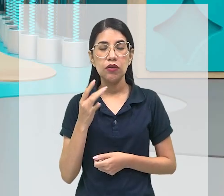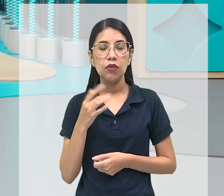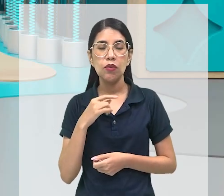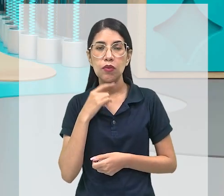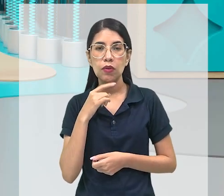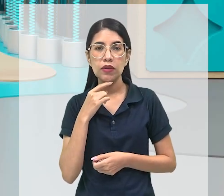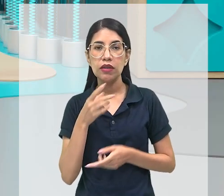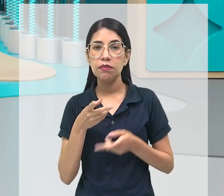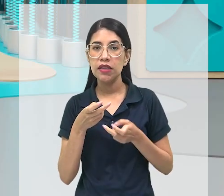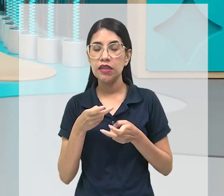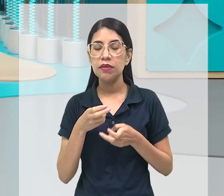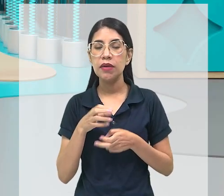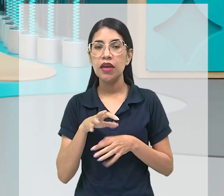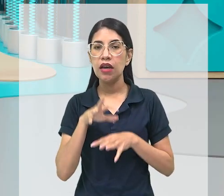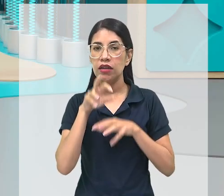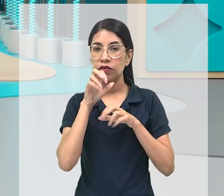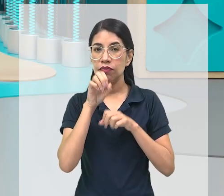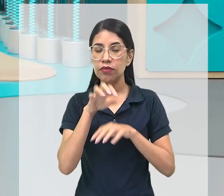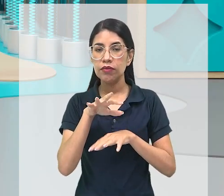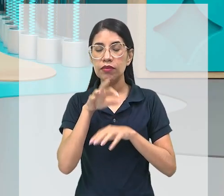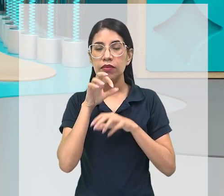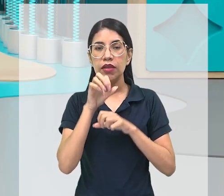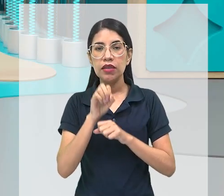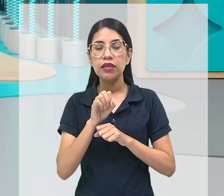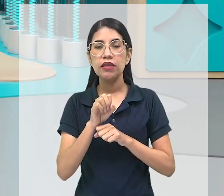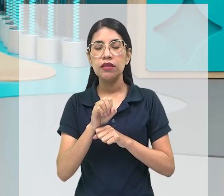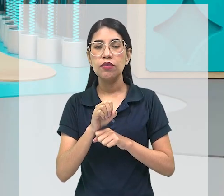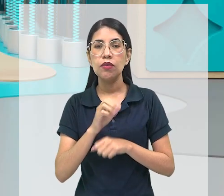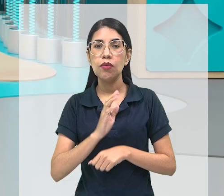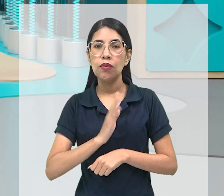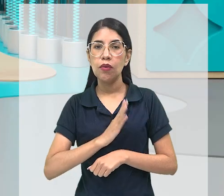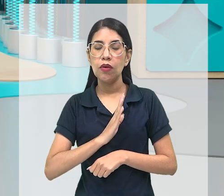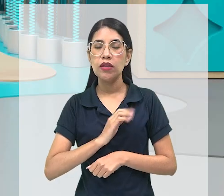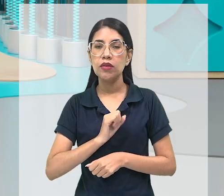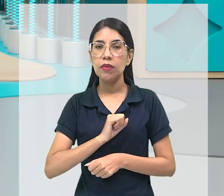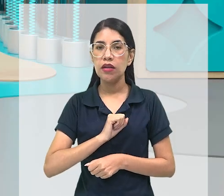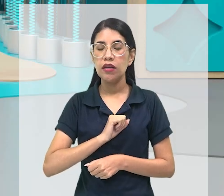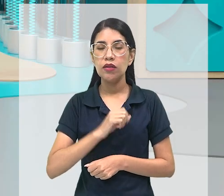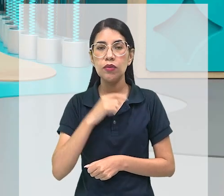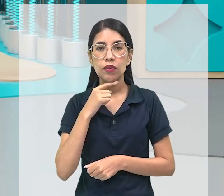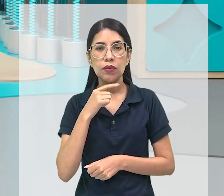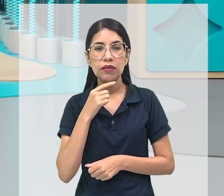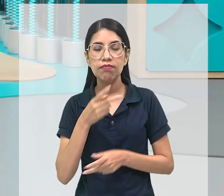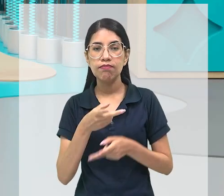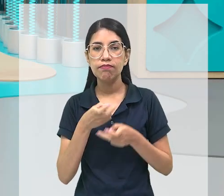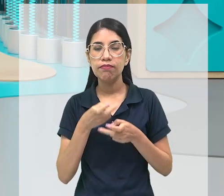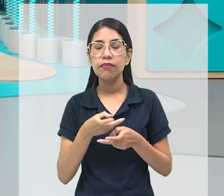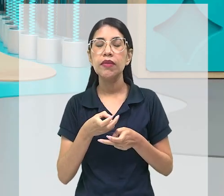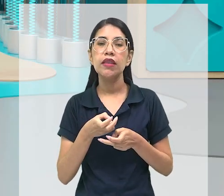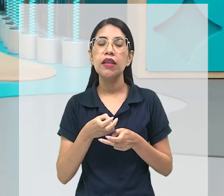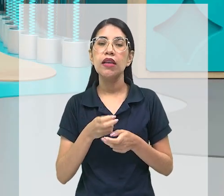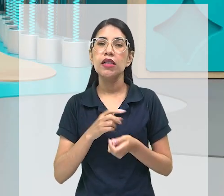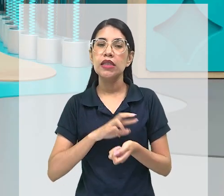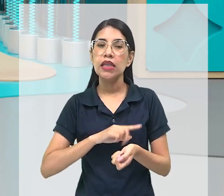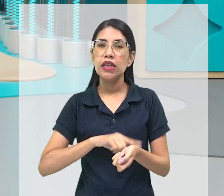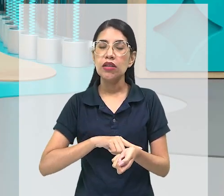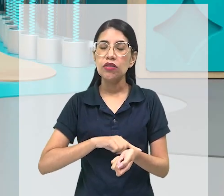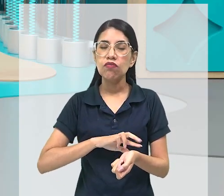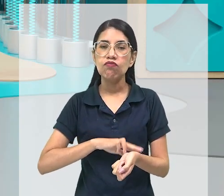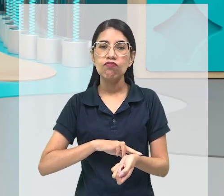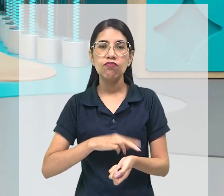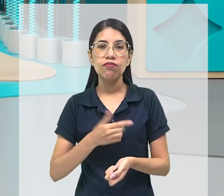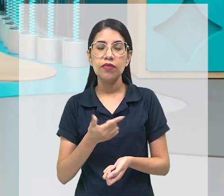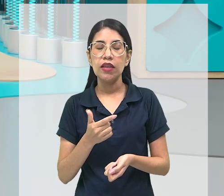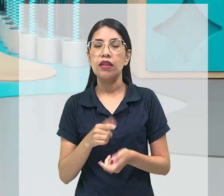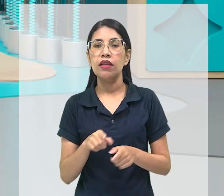sinta que a vítima está respirando ou tendo batimentos cardíacos, né? E aí você vai entrar com esse procedimento até